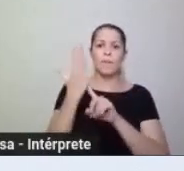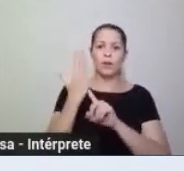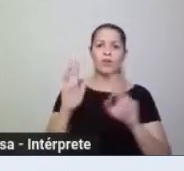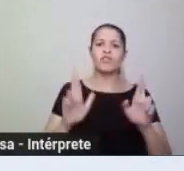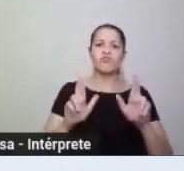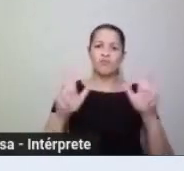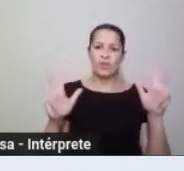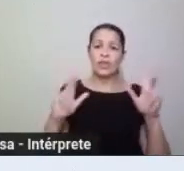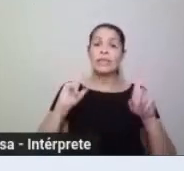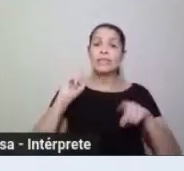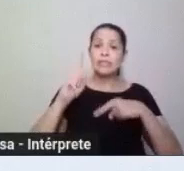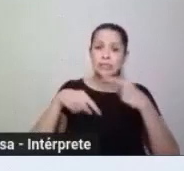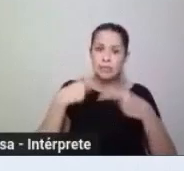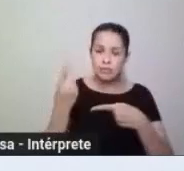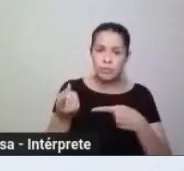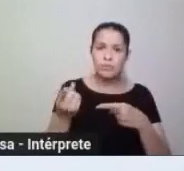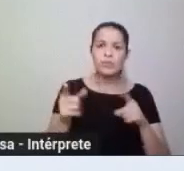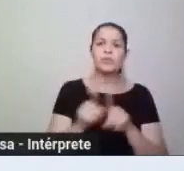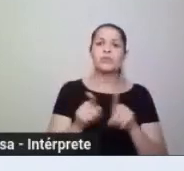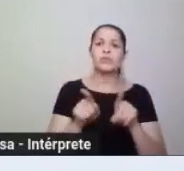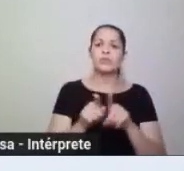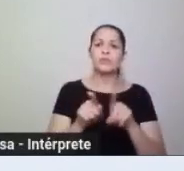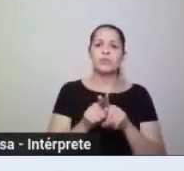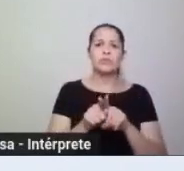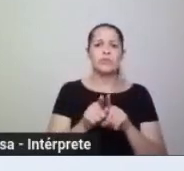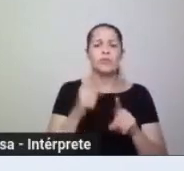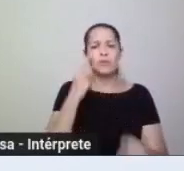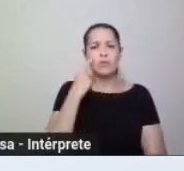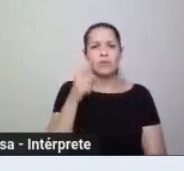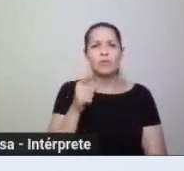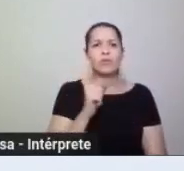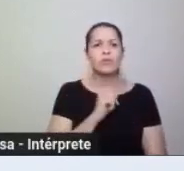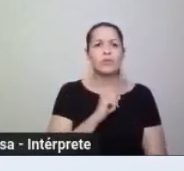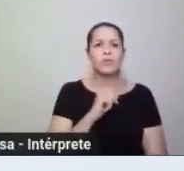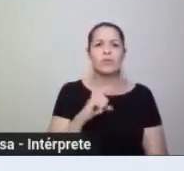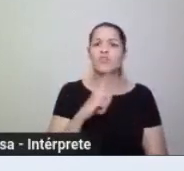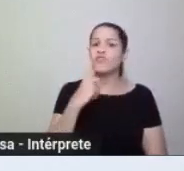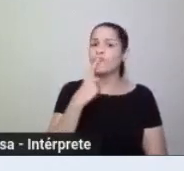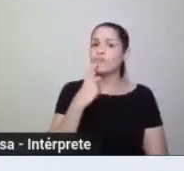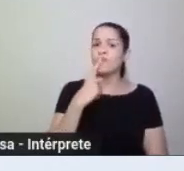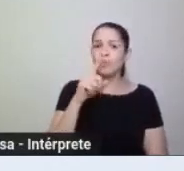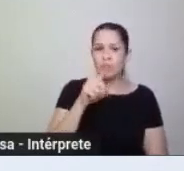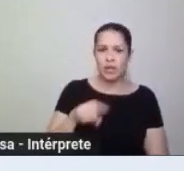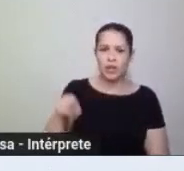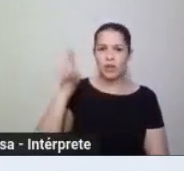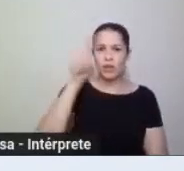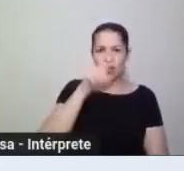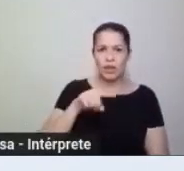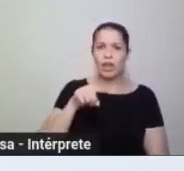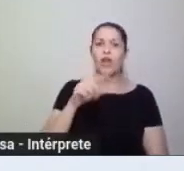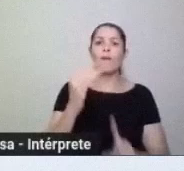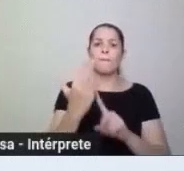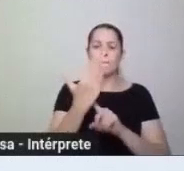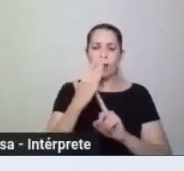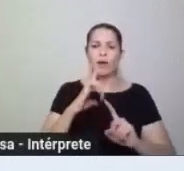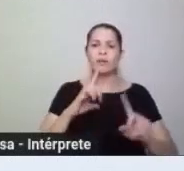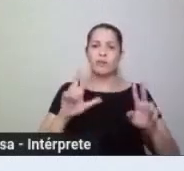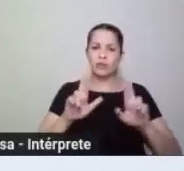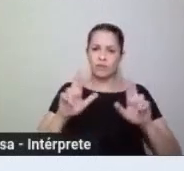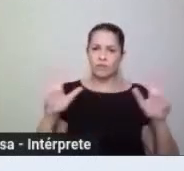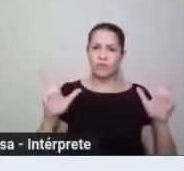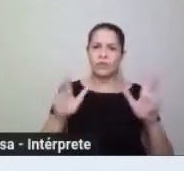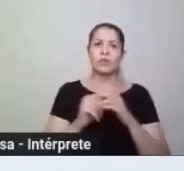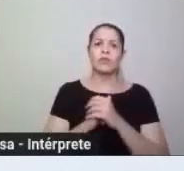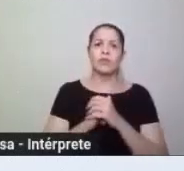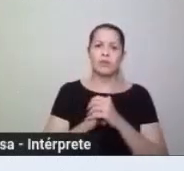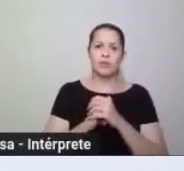logo após, para frente aí do círculo vermelho, ele já mostra que voltou a uma